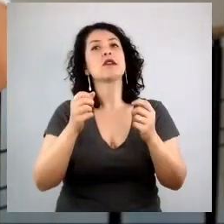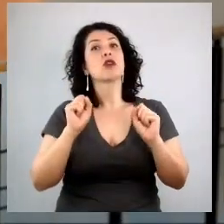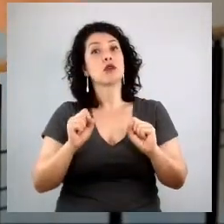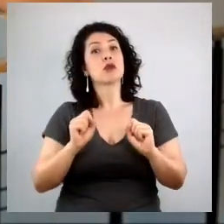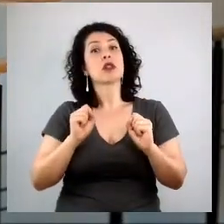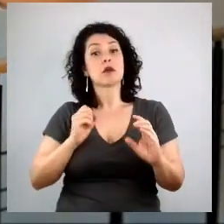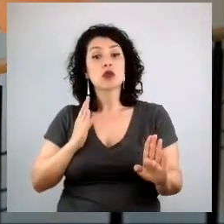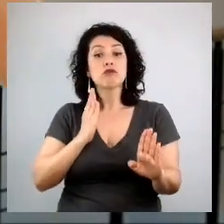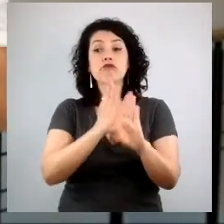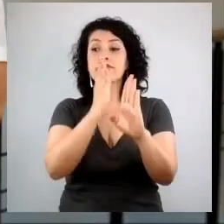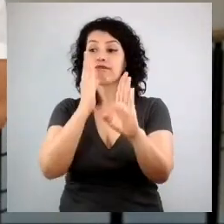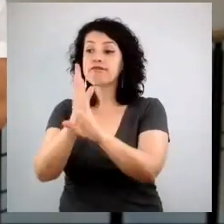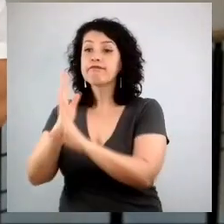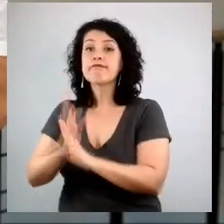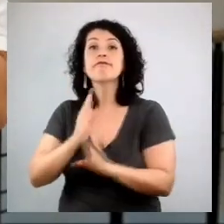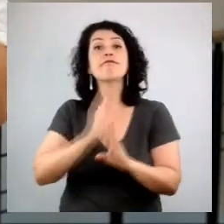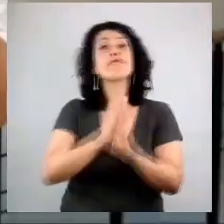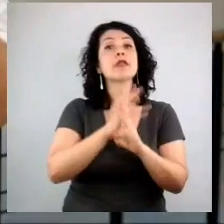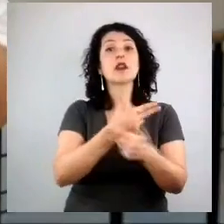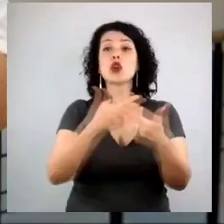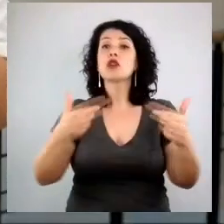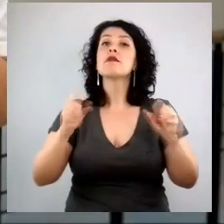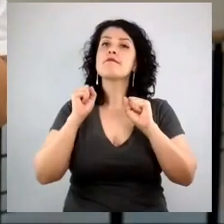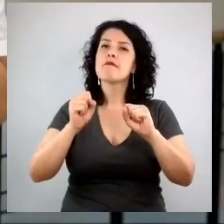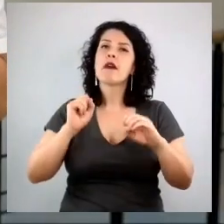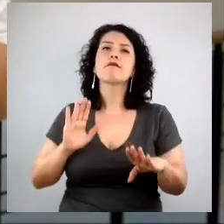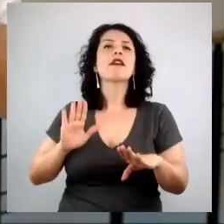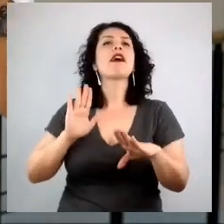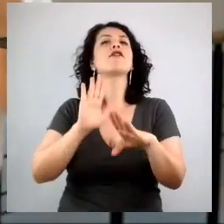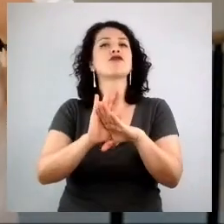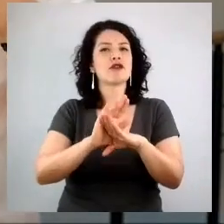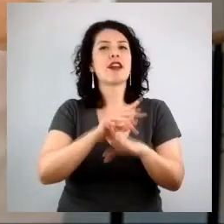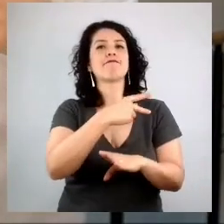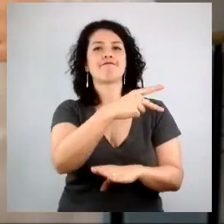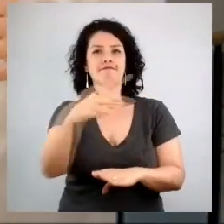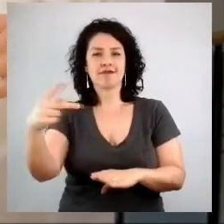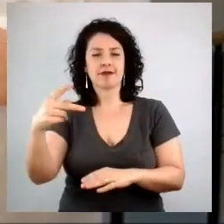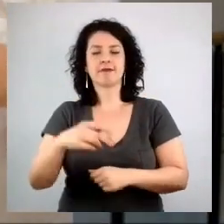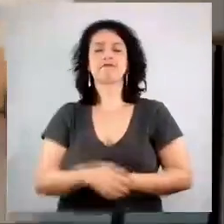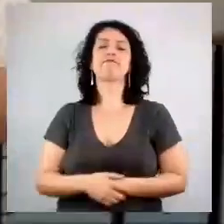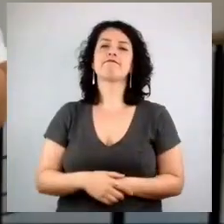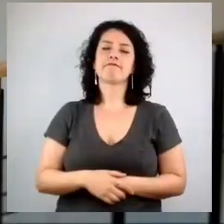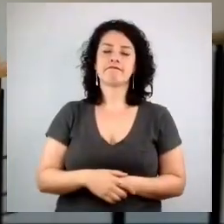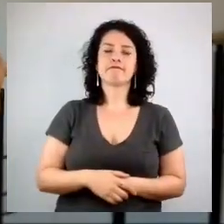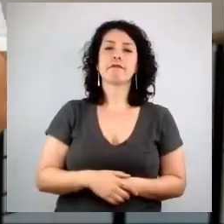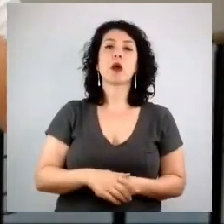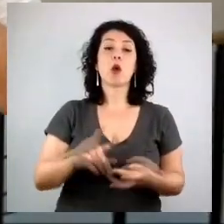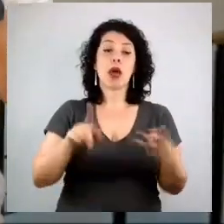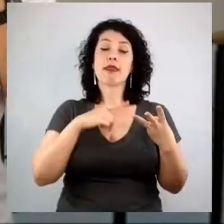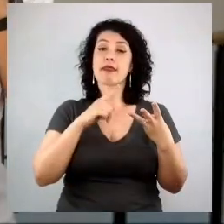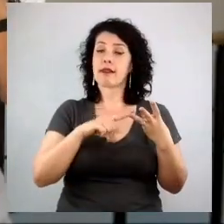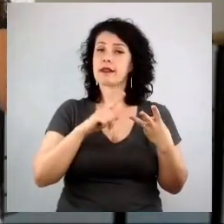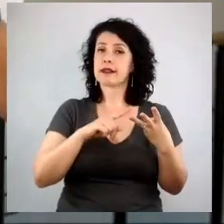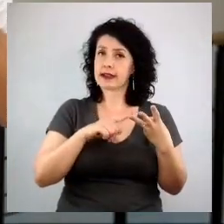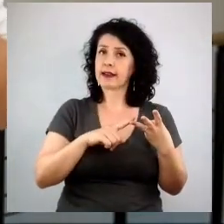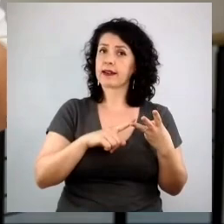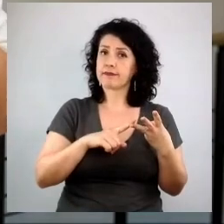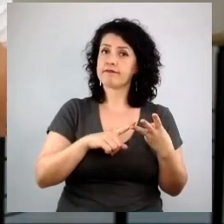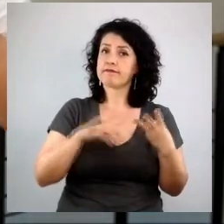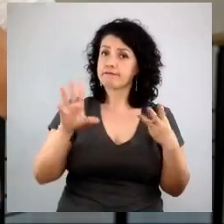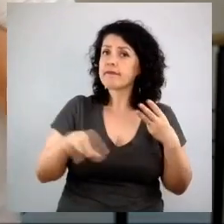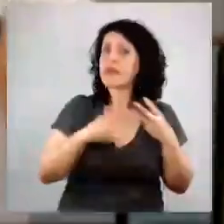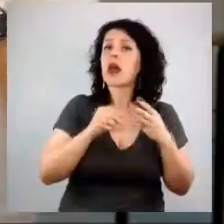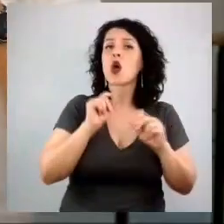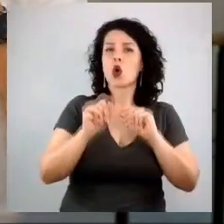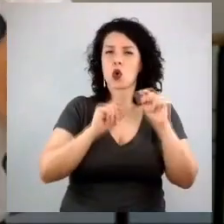crescendo de forma consistente na cultura como um todo. Mas enfim, então a terceira dica basicamente é essa. Quero desenhar uma estratégia de